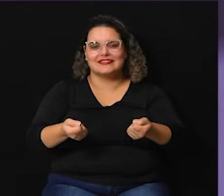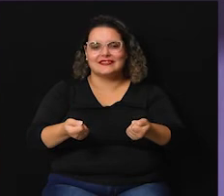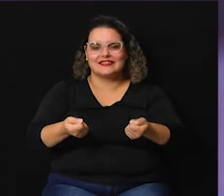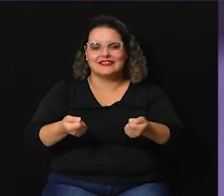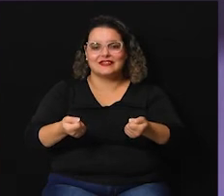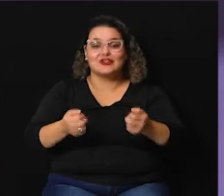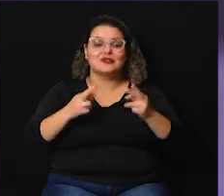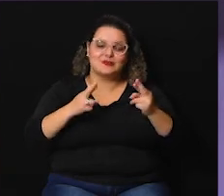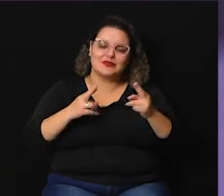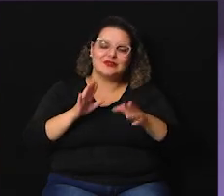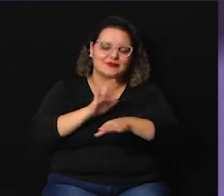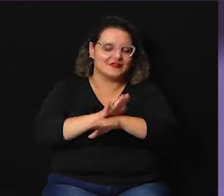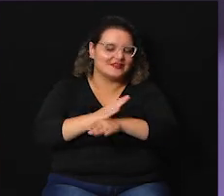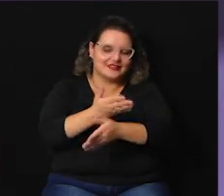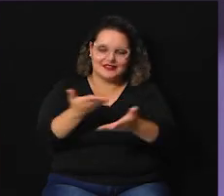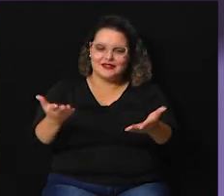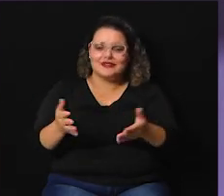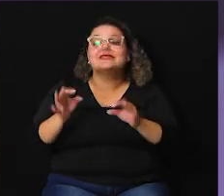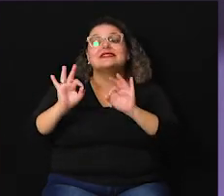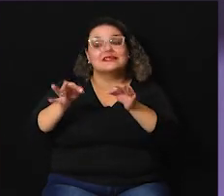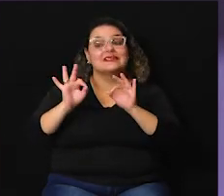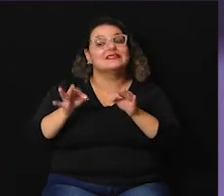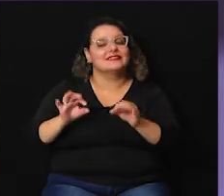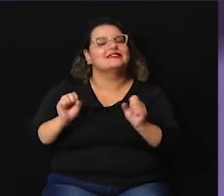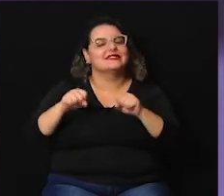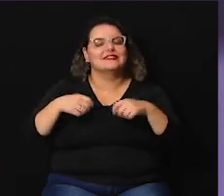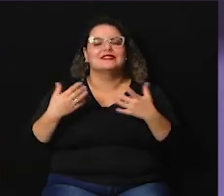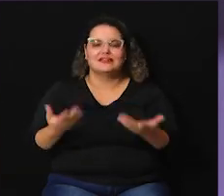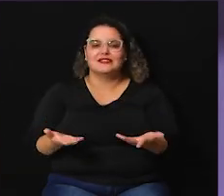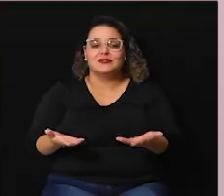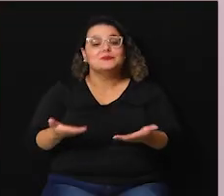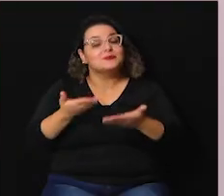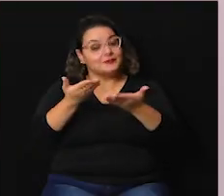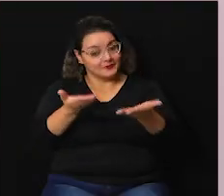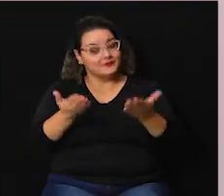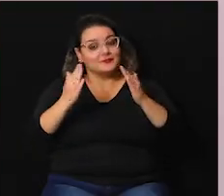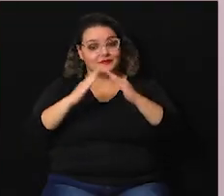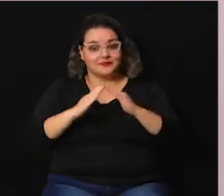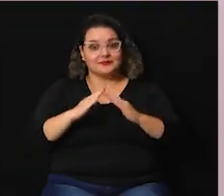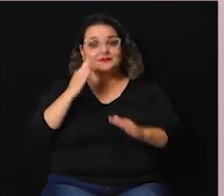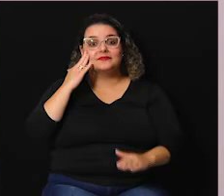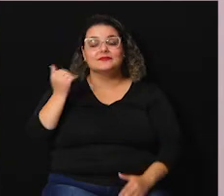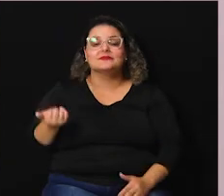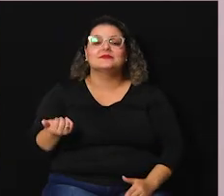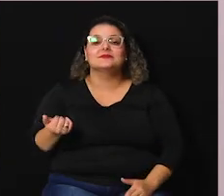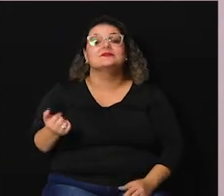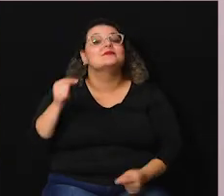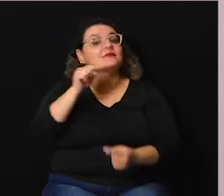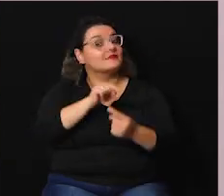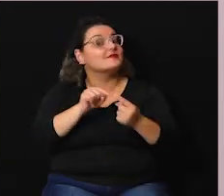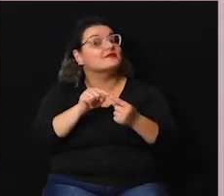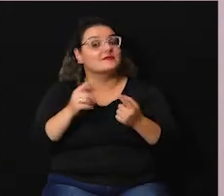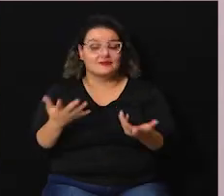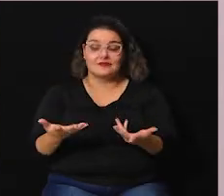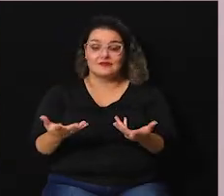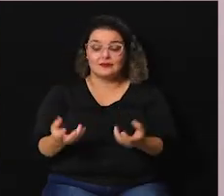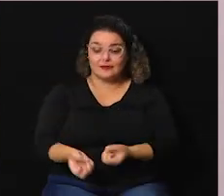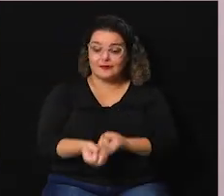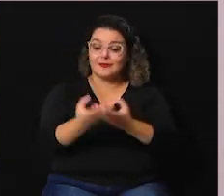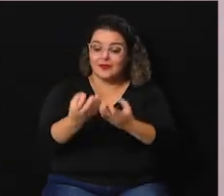e espero que possa ajudar a muitos. Tenha certeza que sim. Como você de casa já sabe, esse é o nosso objetivo,